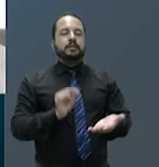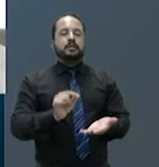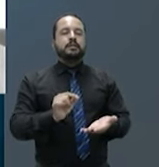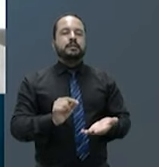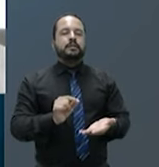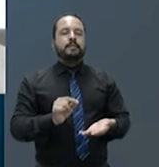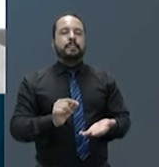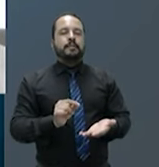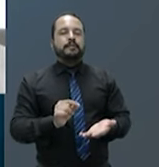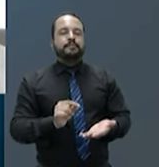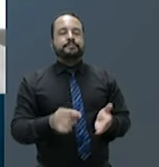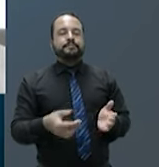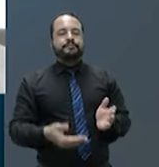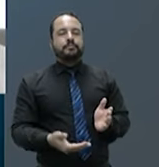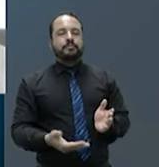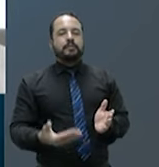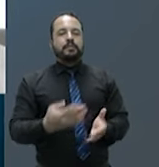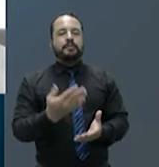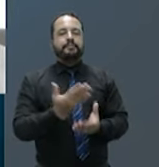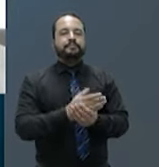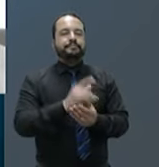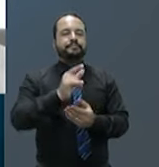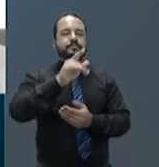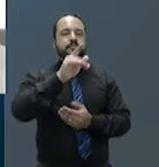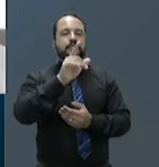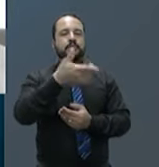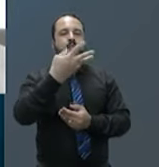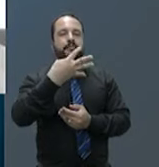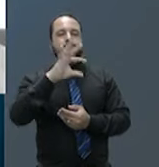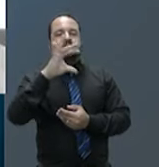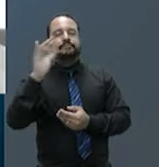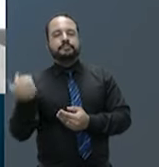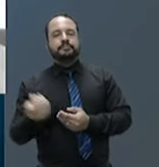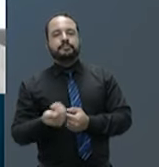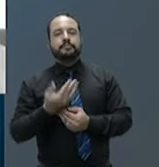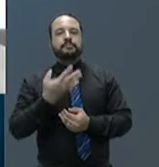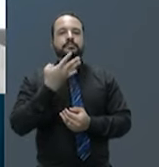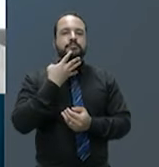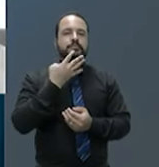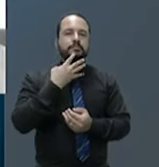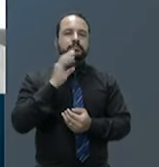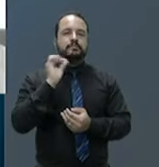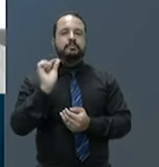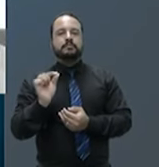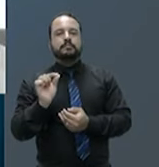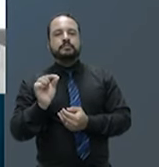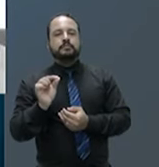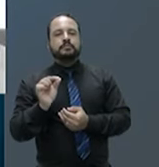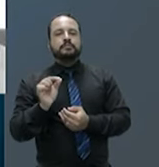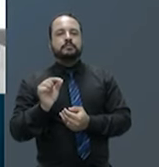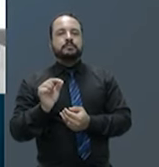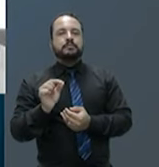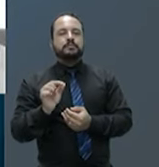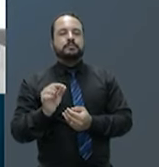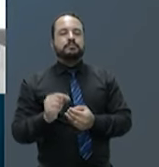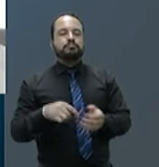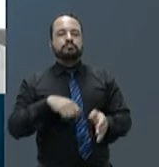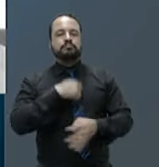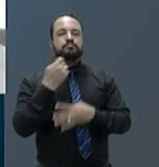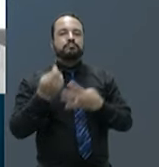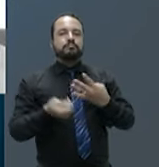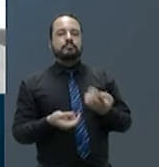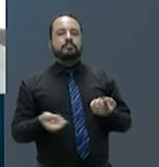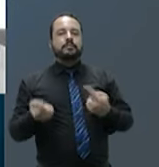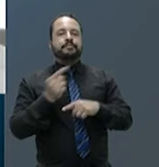476 e 478, que reconhecem, em primeiro lugar, não ser a sentença